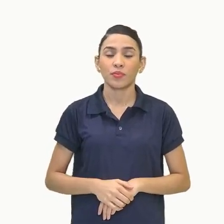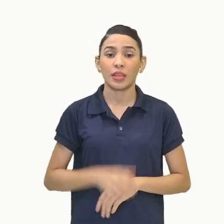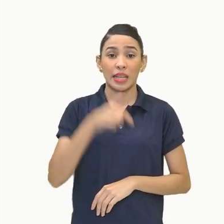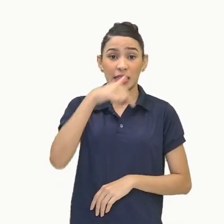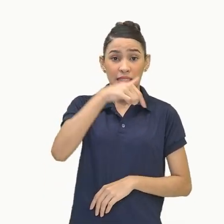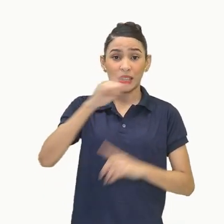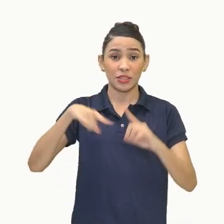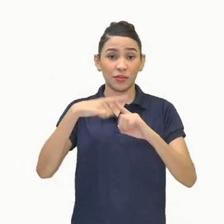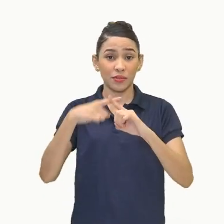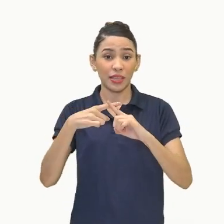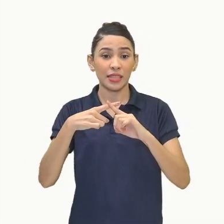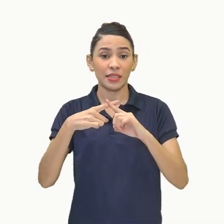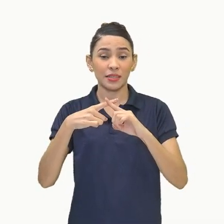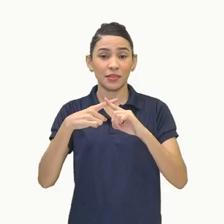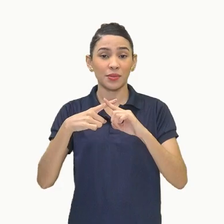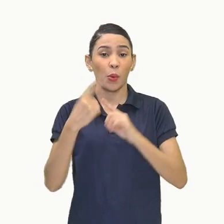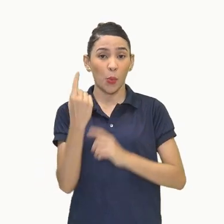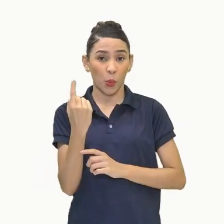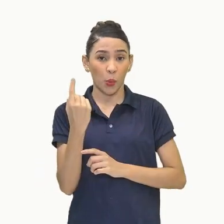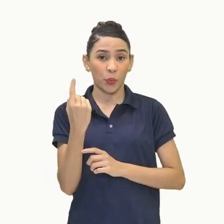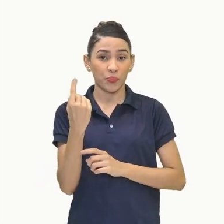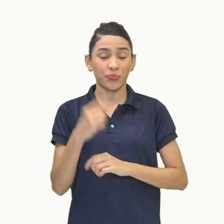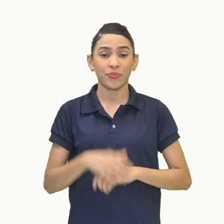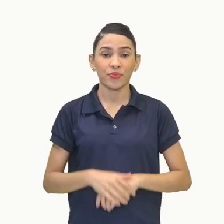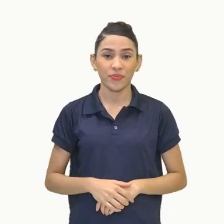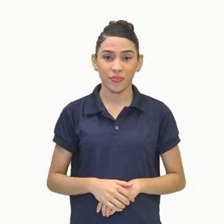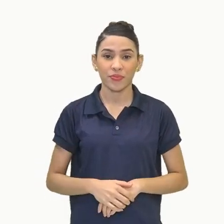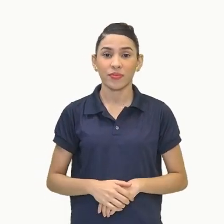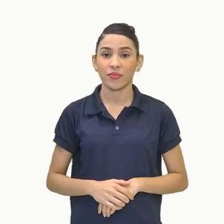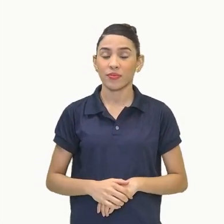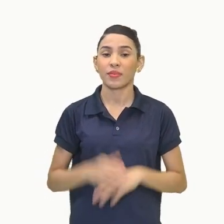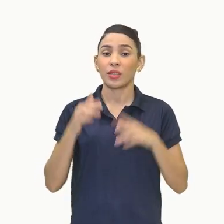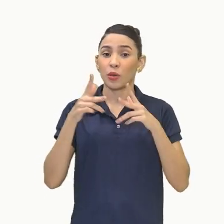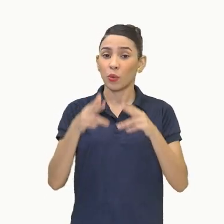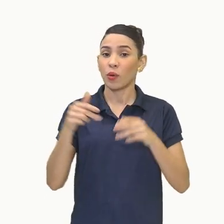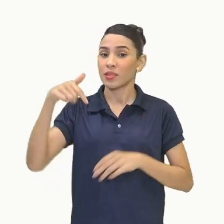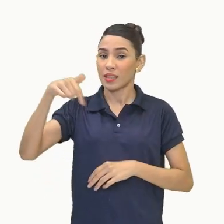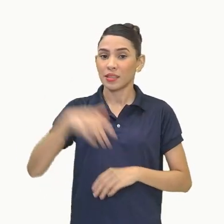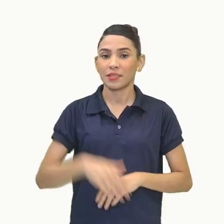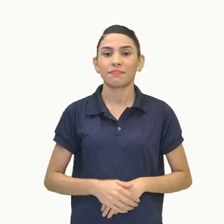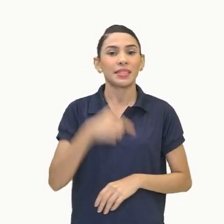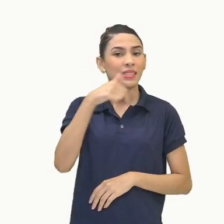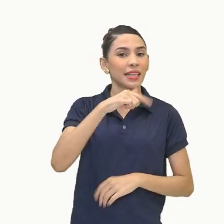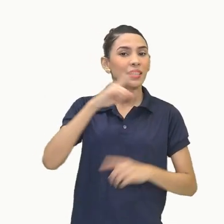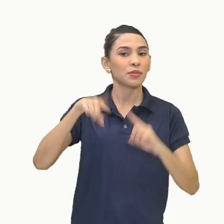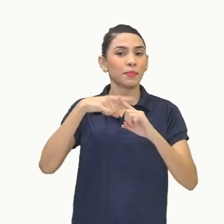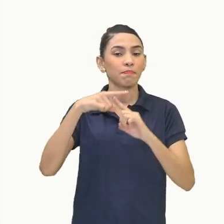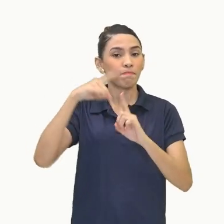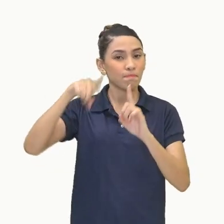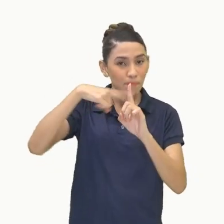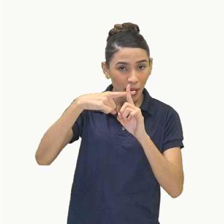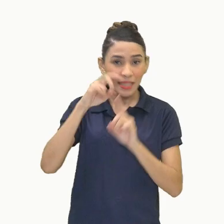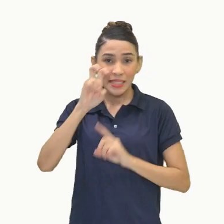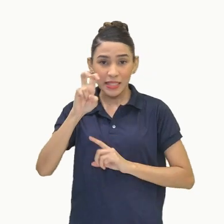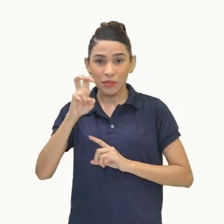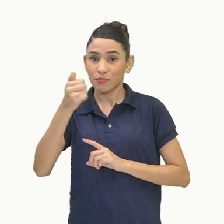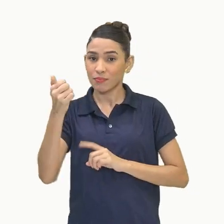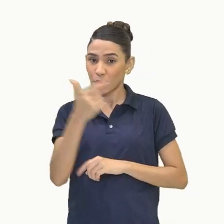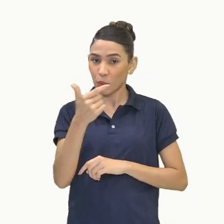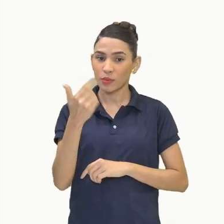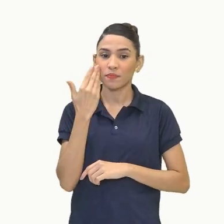7 vezes 5, 7 vezes 1, 7 mais 5, 12. Então, vai ficar um total